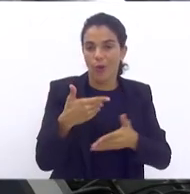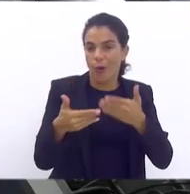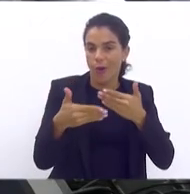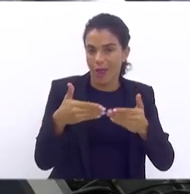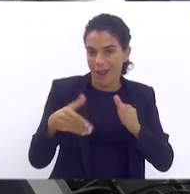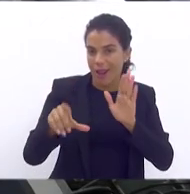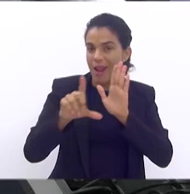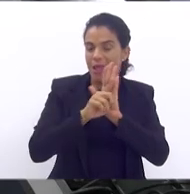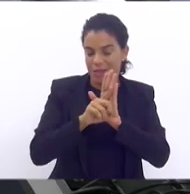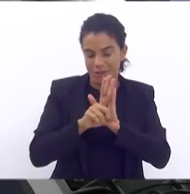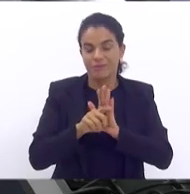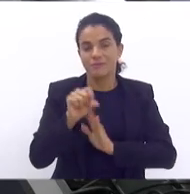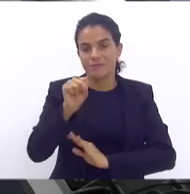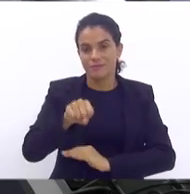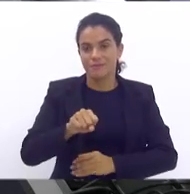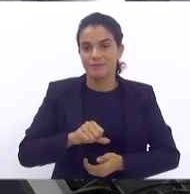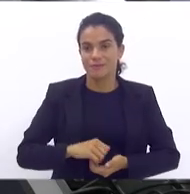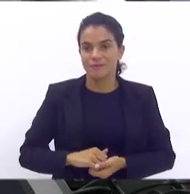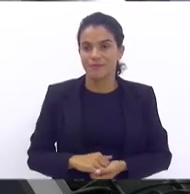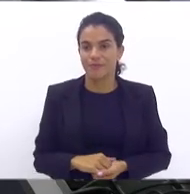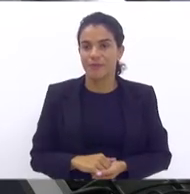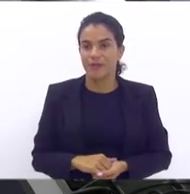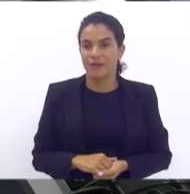bem maior do que qualquer resolução da IMO. Mas